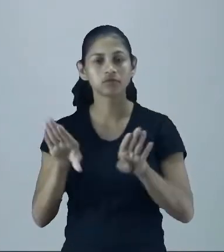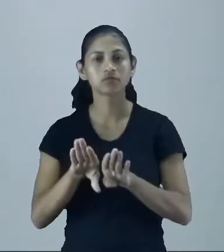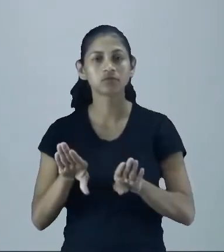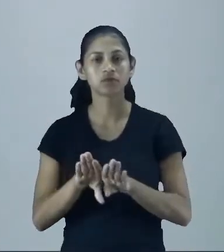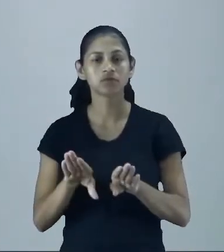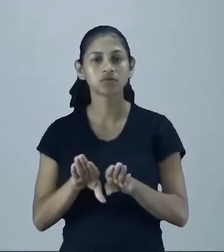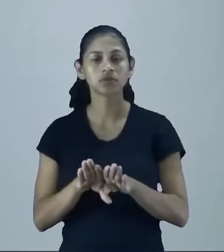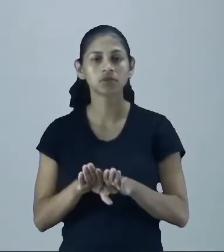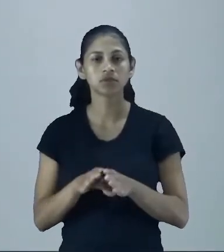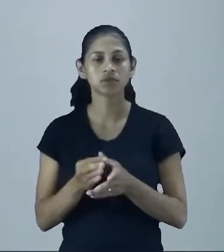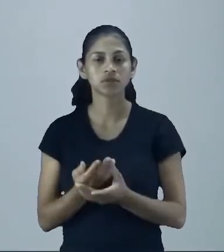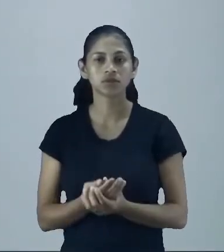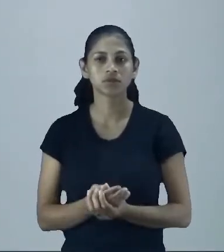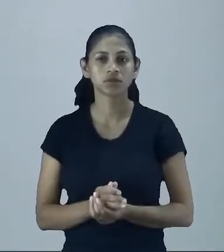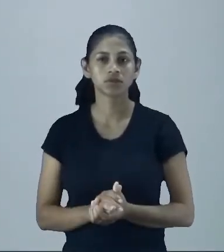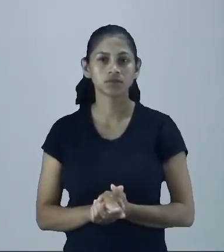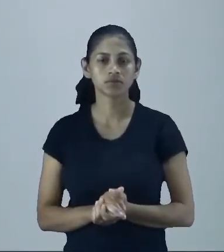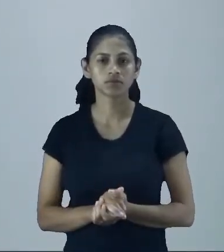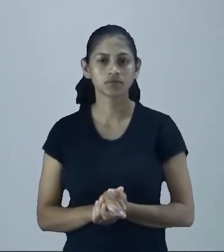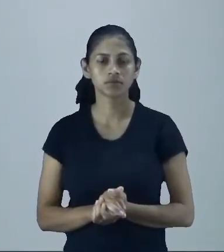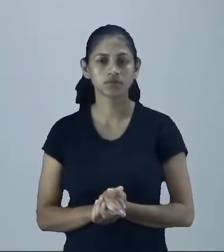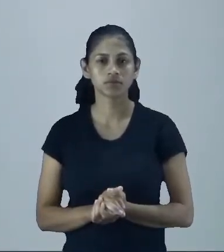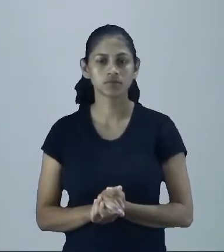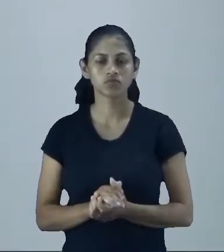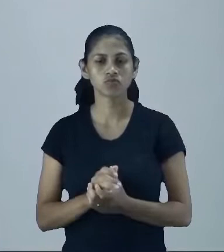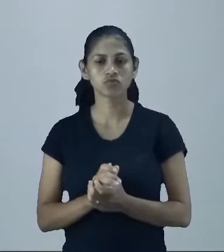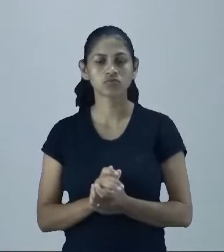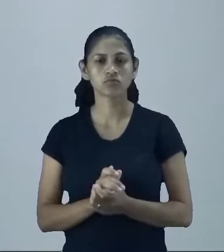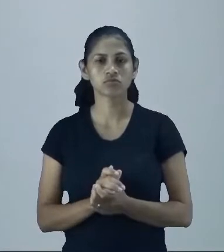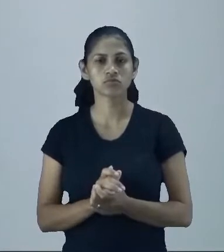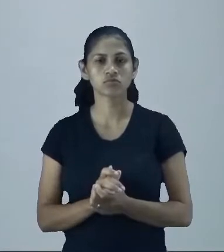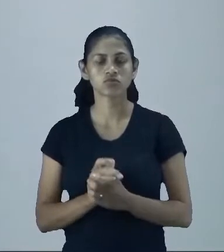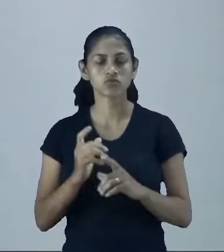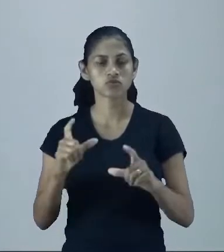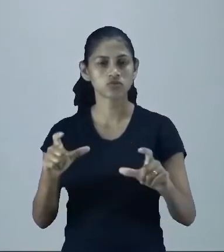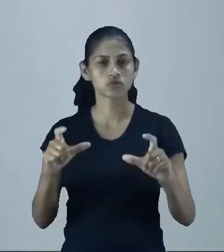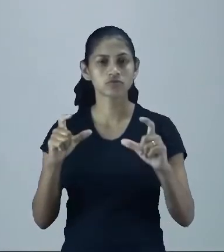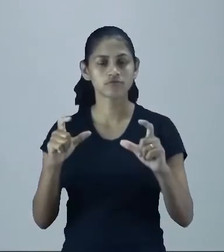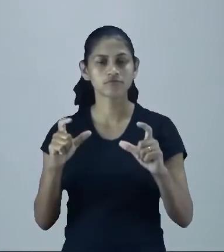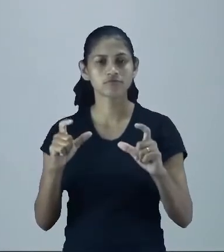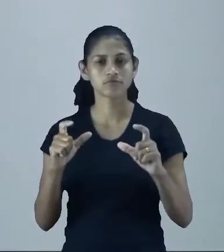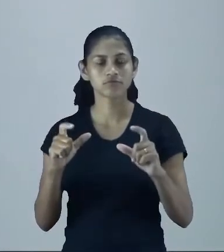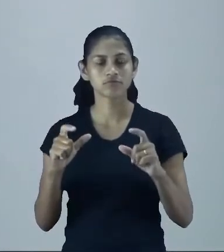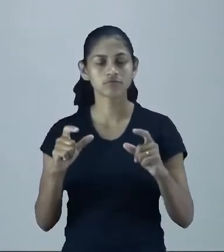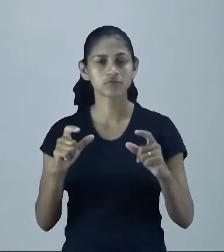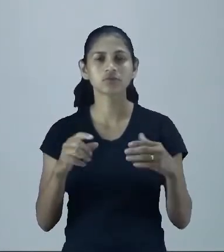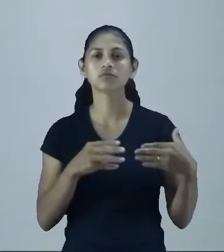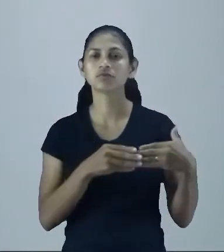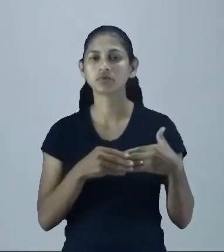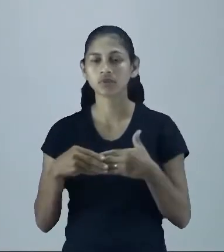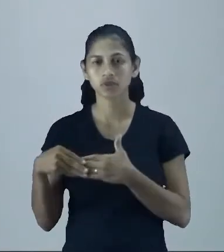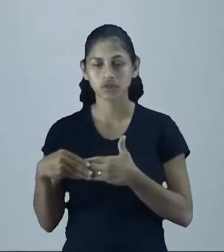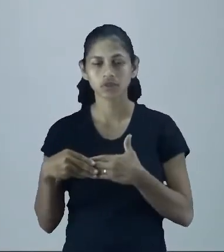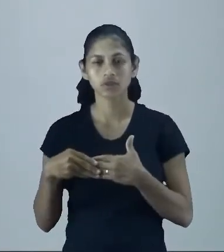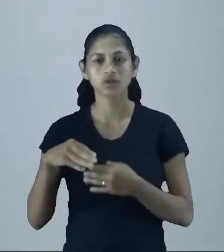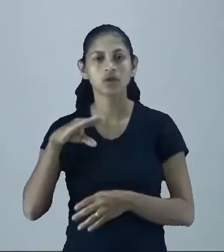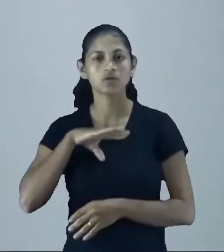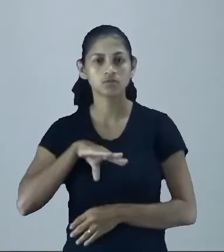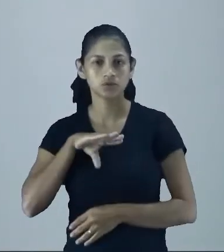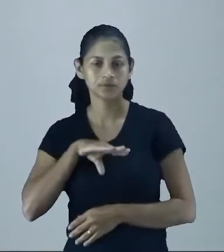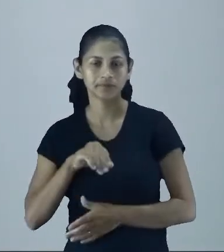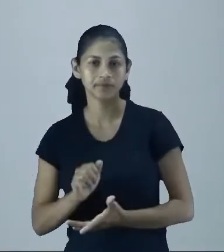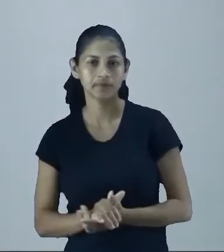podemos destacar que também vieram dessa influência dos portugueses.